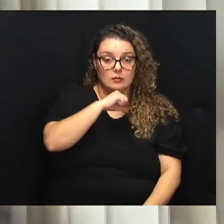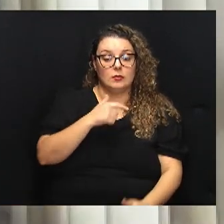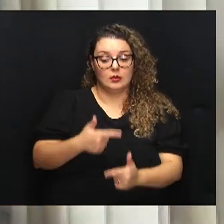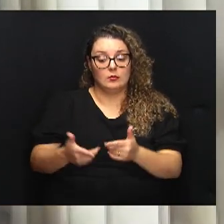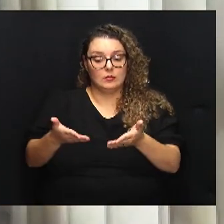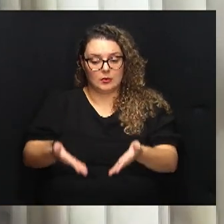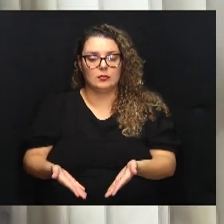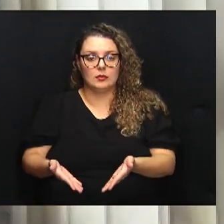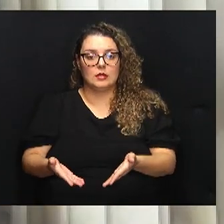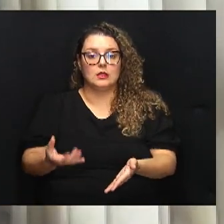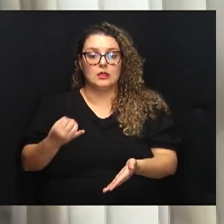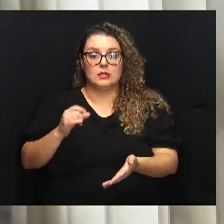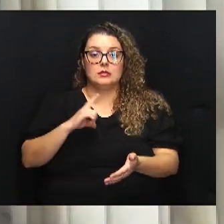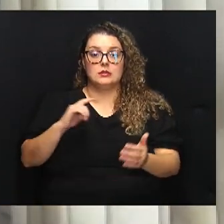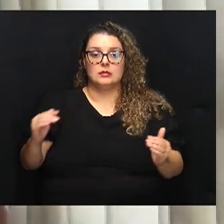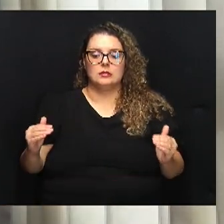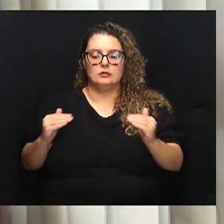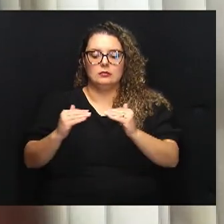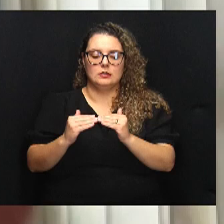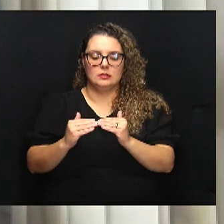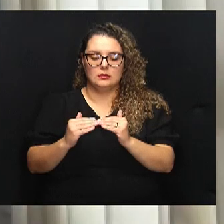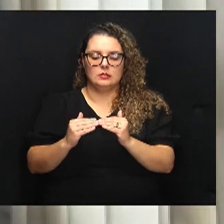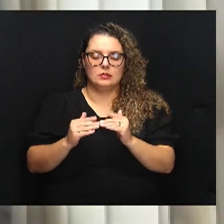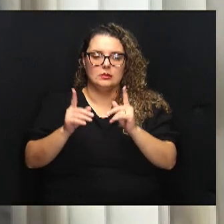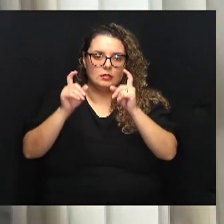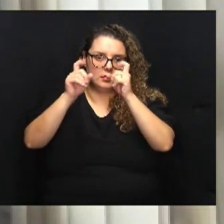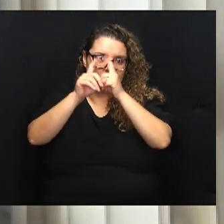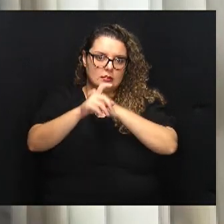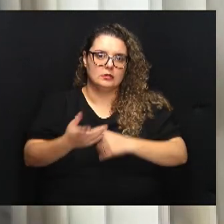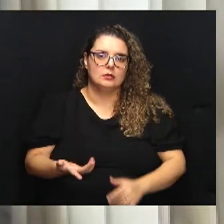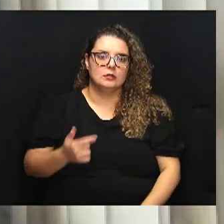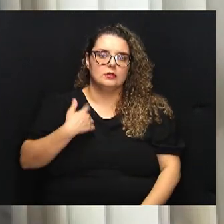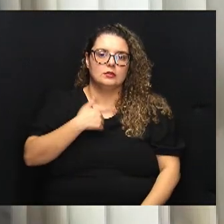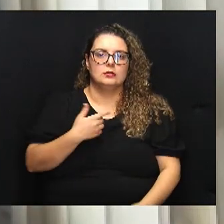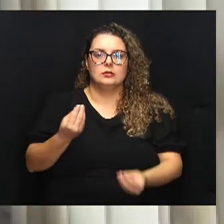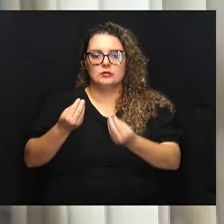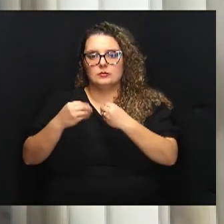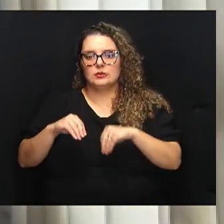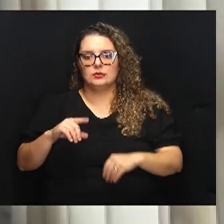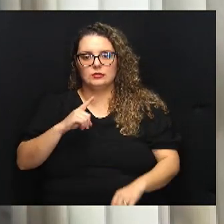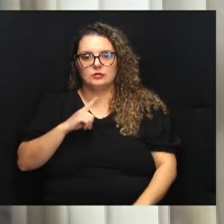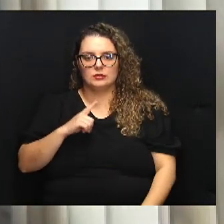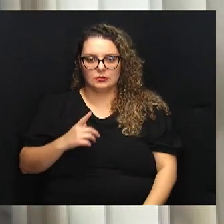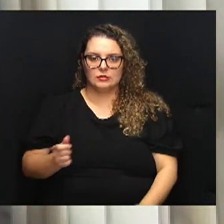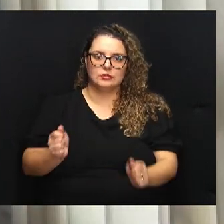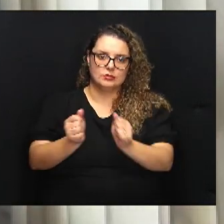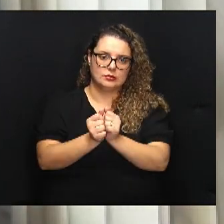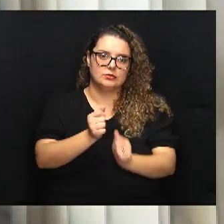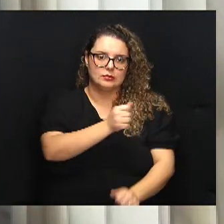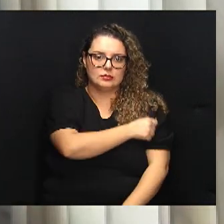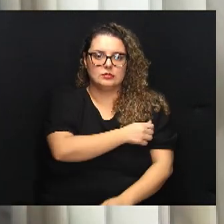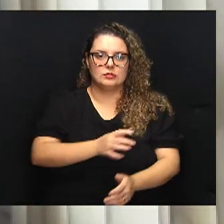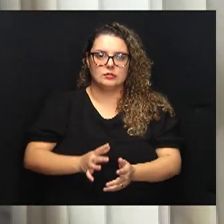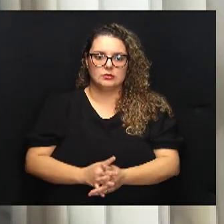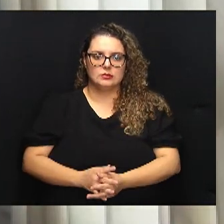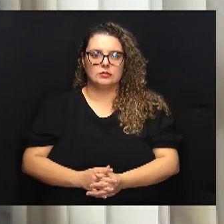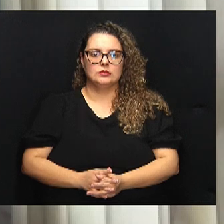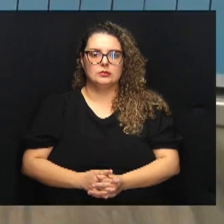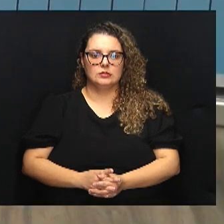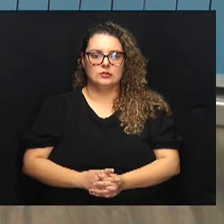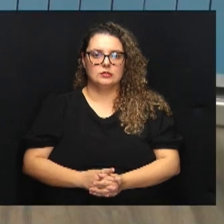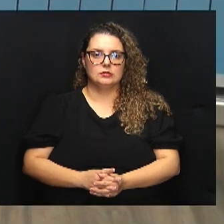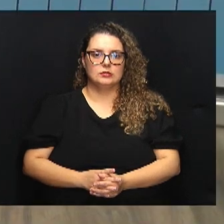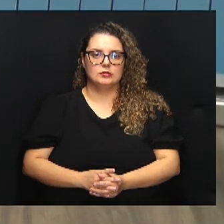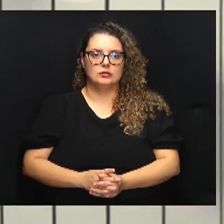essa congruência, dificilmente nós vamos ter prejuízos junto aos alunos. Ainda